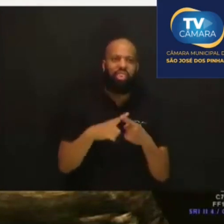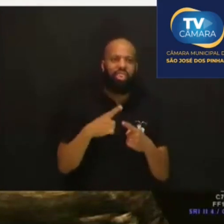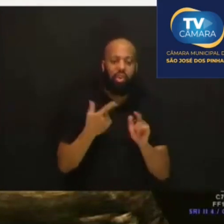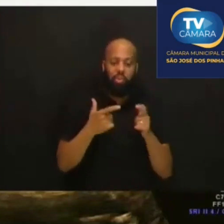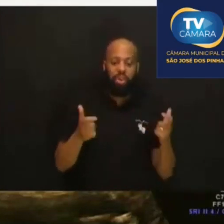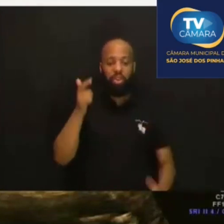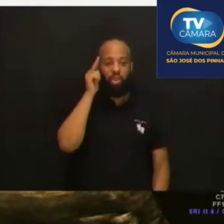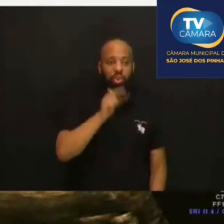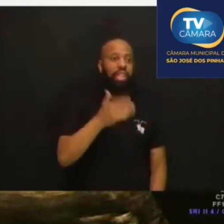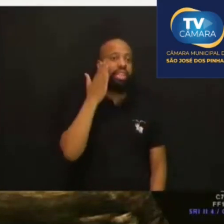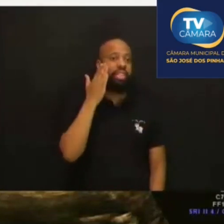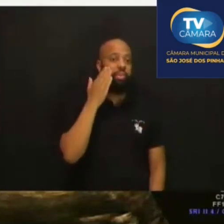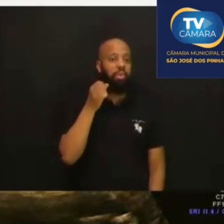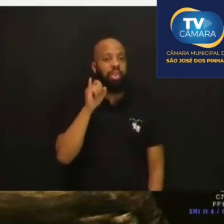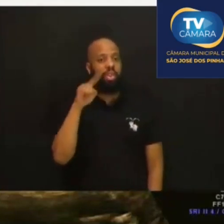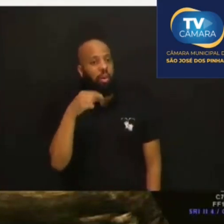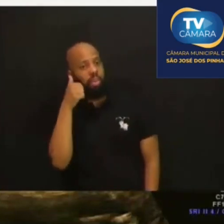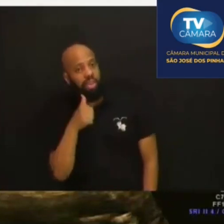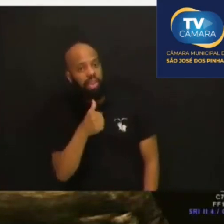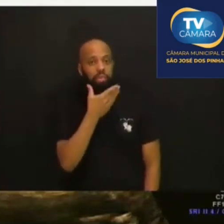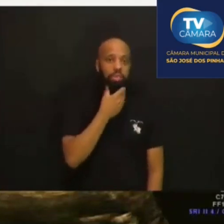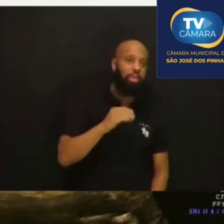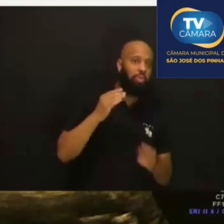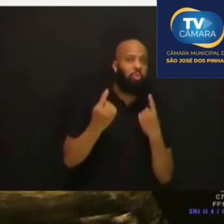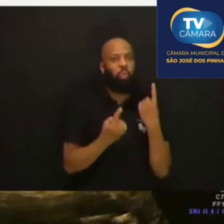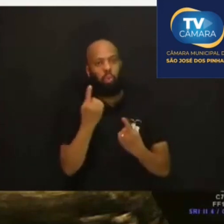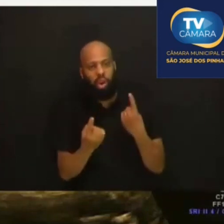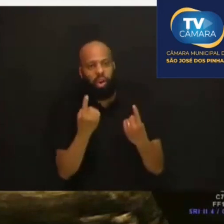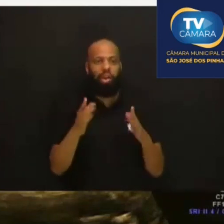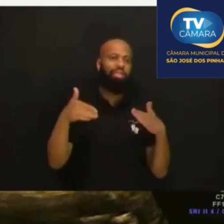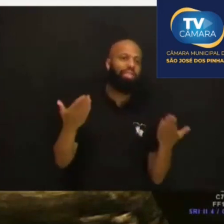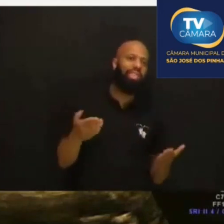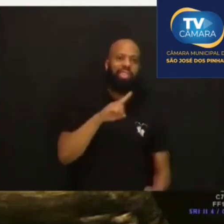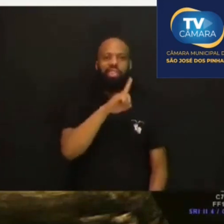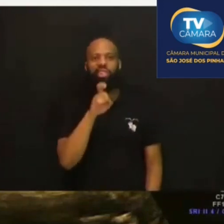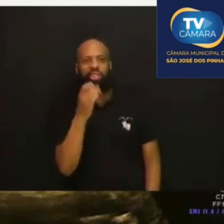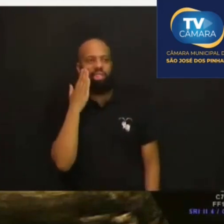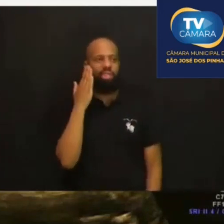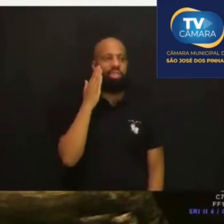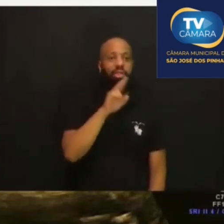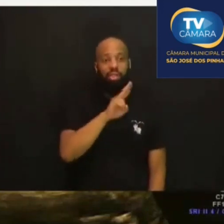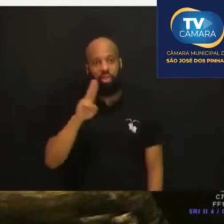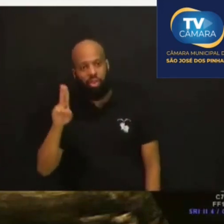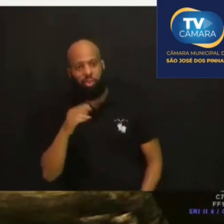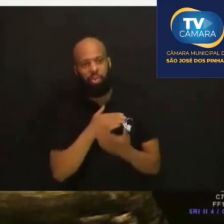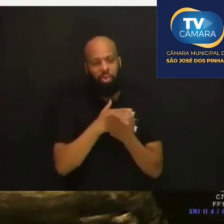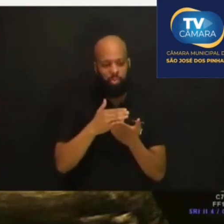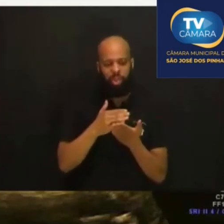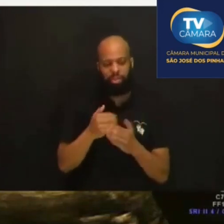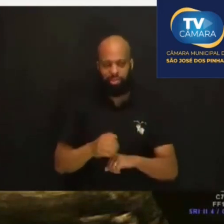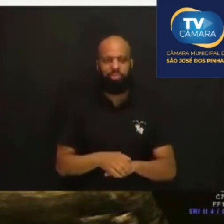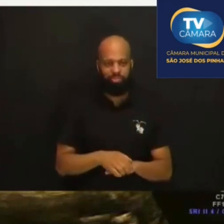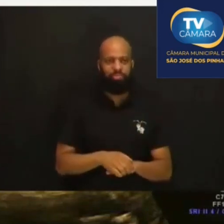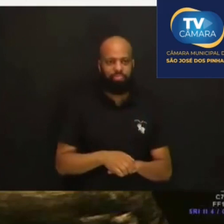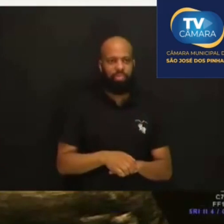possibilidade de descobrir o sexo do bebê. É uma menina? É um menino? Como vai chamar?